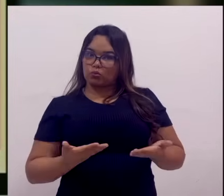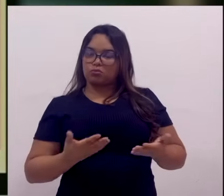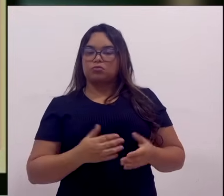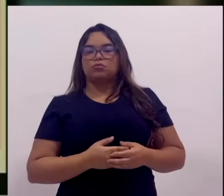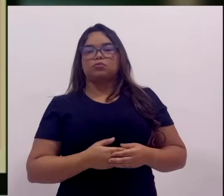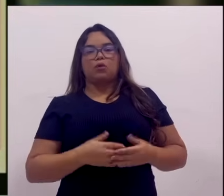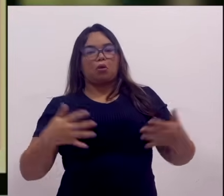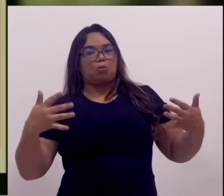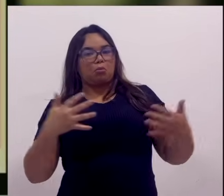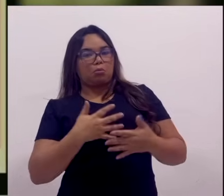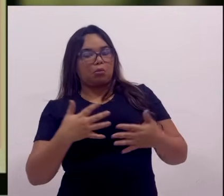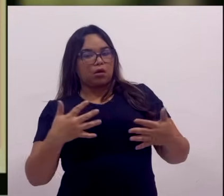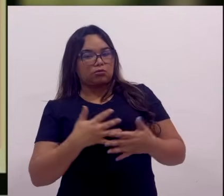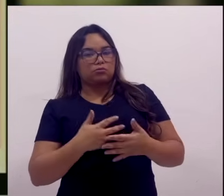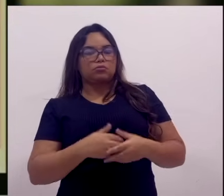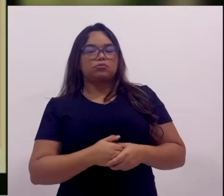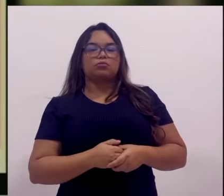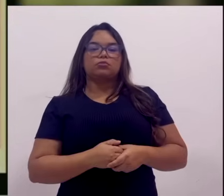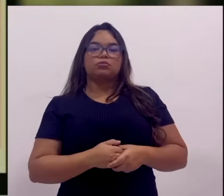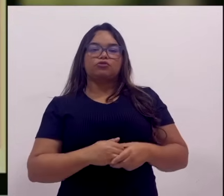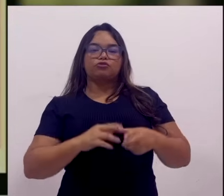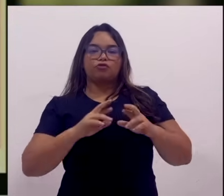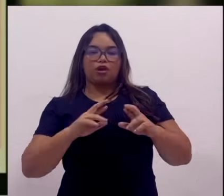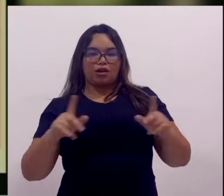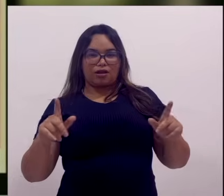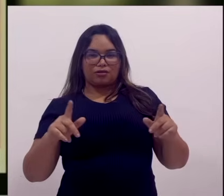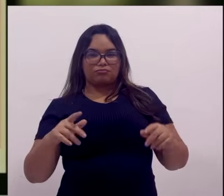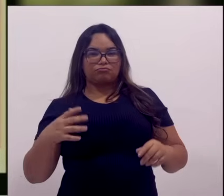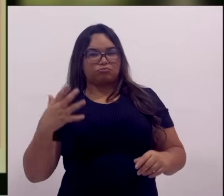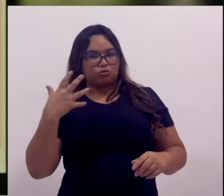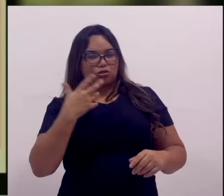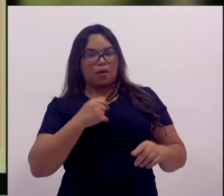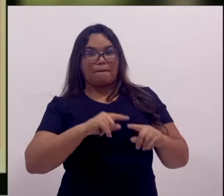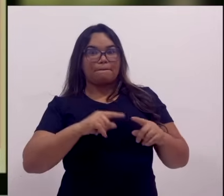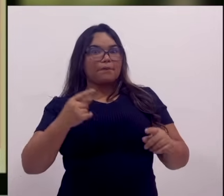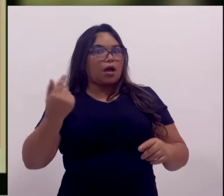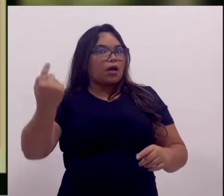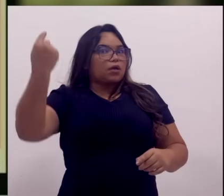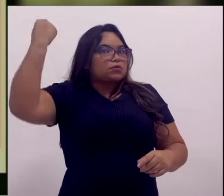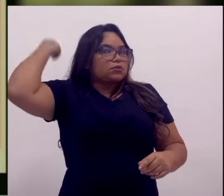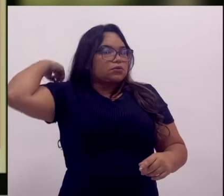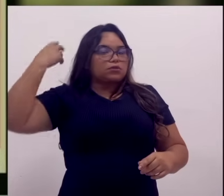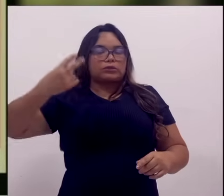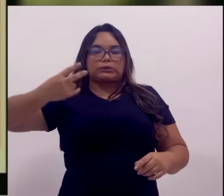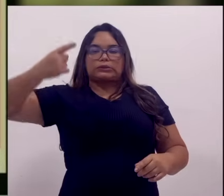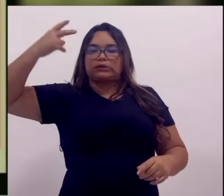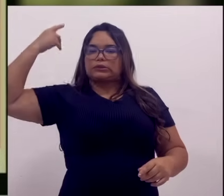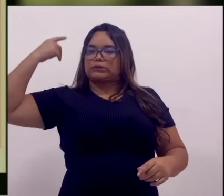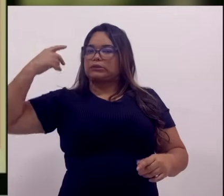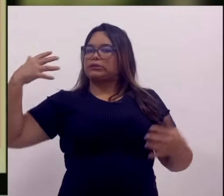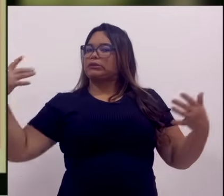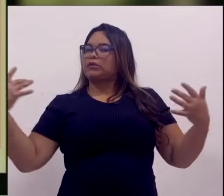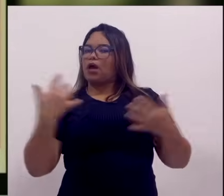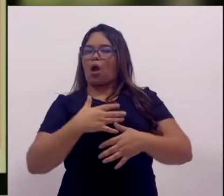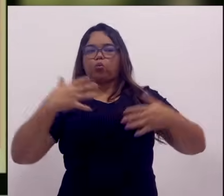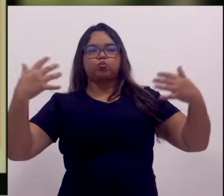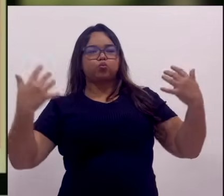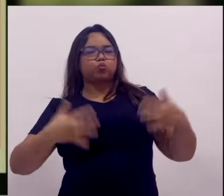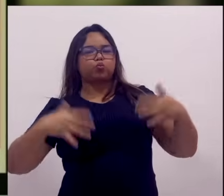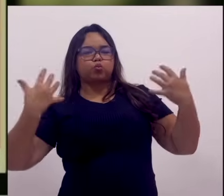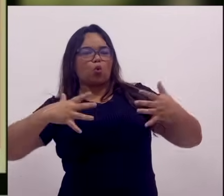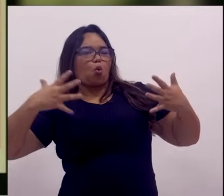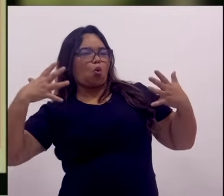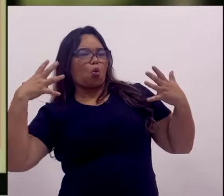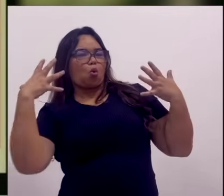Hoje é uma cidade bastante industrial, mas a cidade antiga era belíssima. Uma das cidades mais lindas e mais